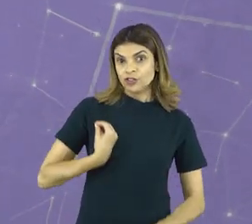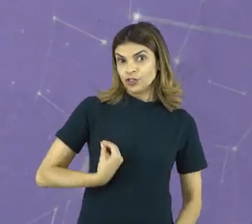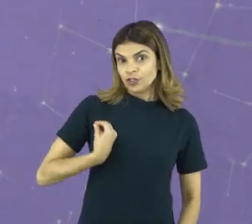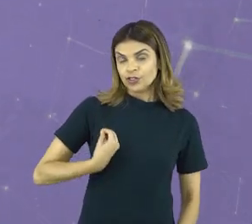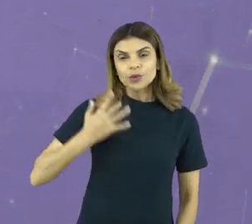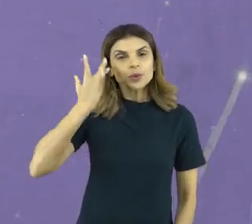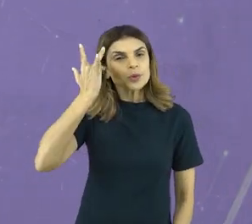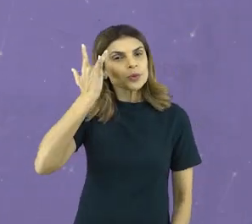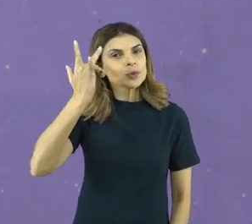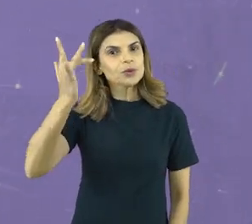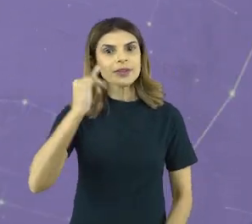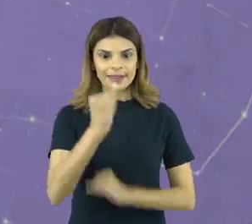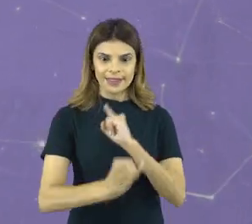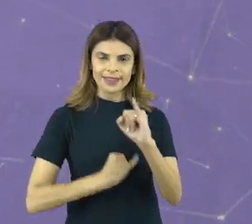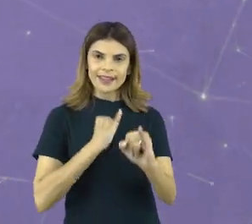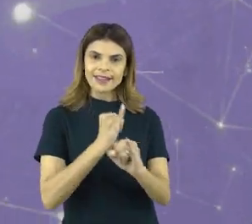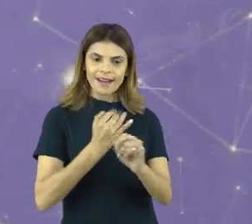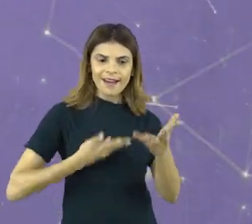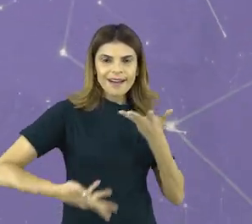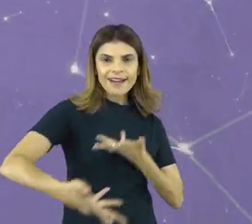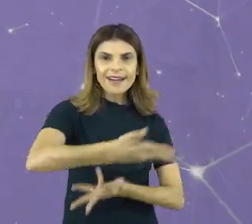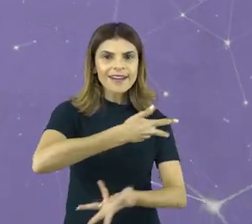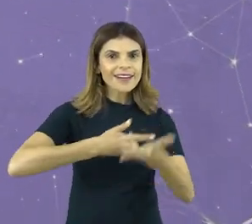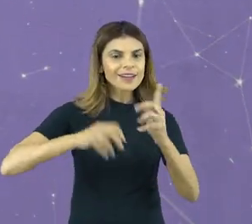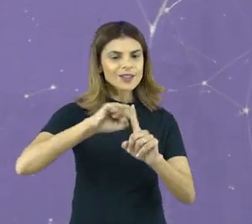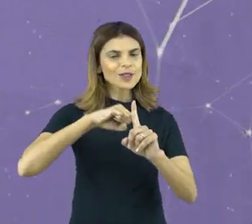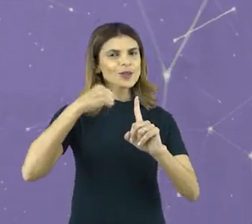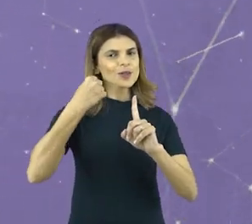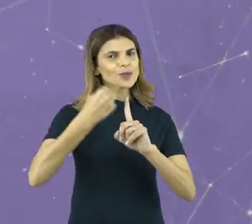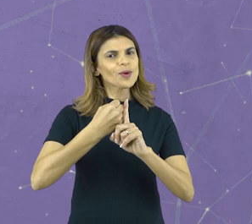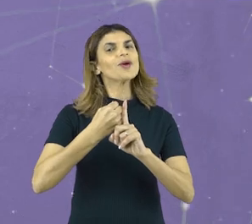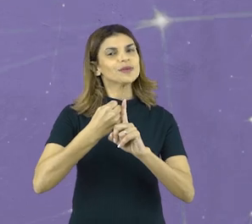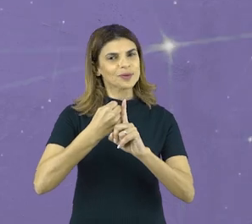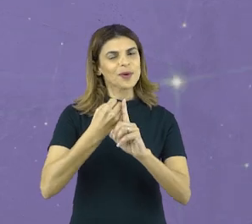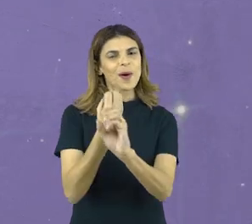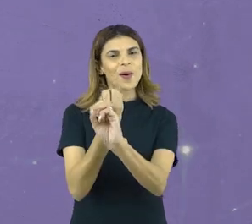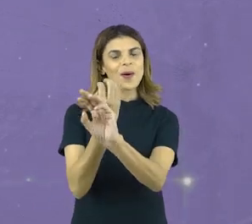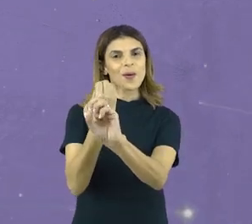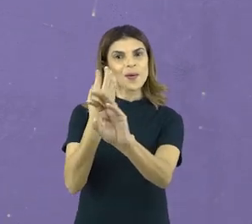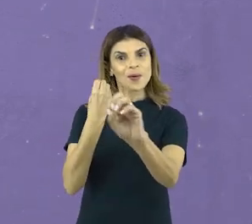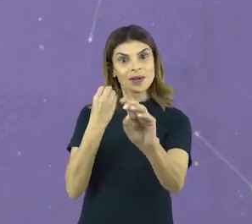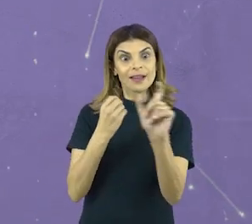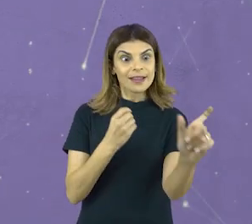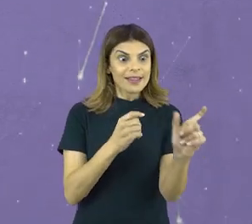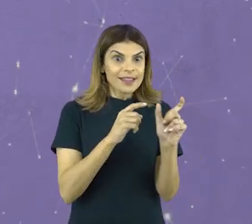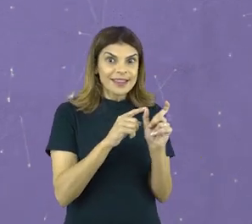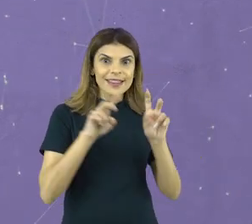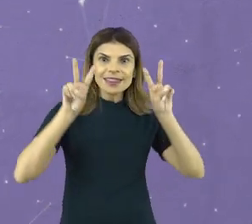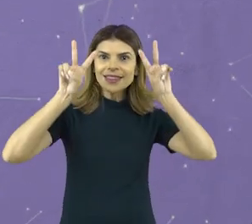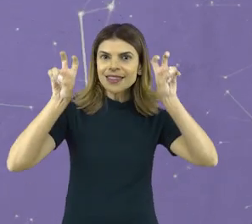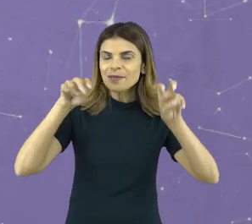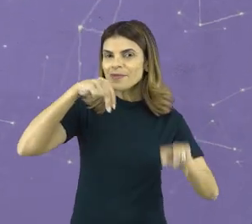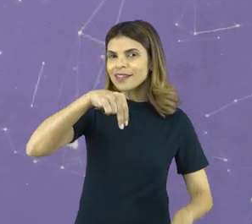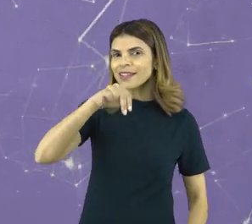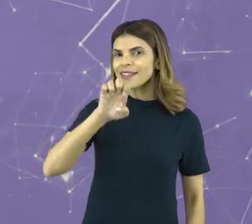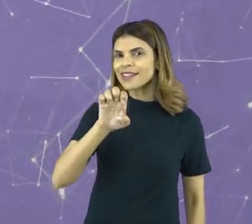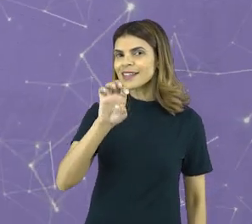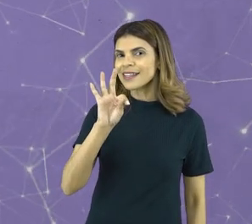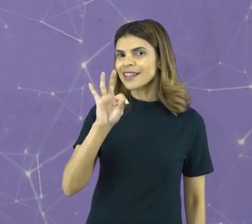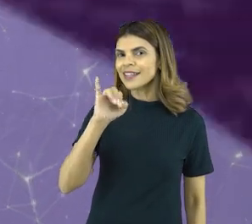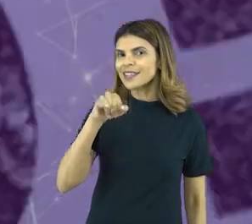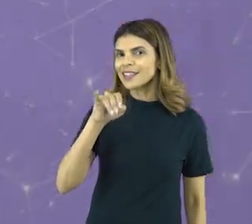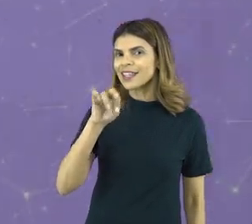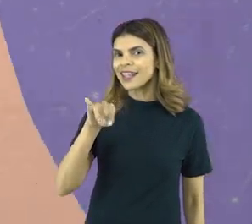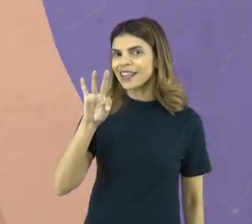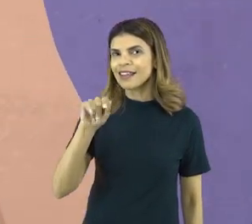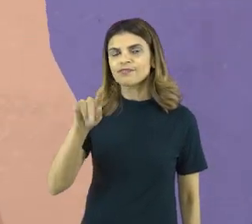dia a dia, as interações sociais se tornam cada vez mais online. Por isso, falar desse tema é fundamental.